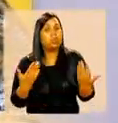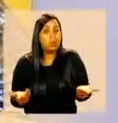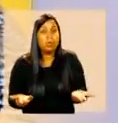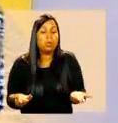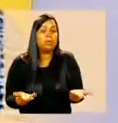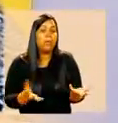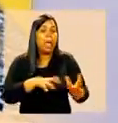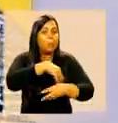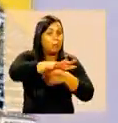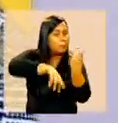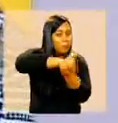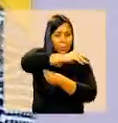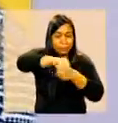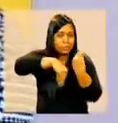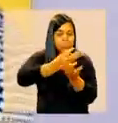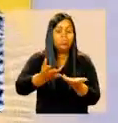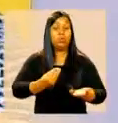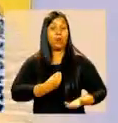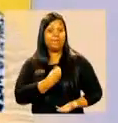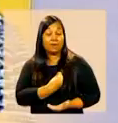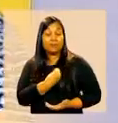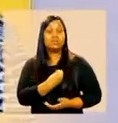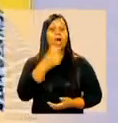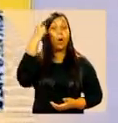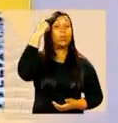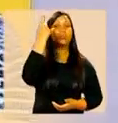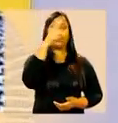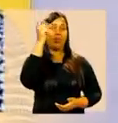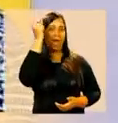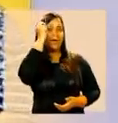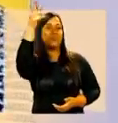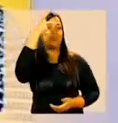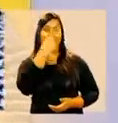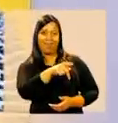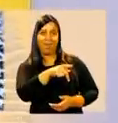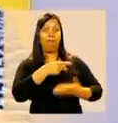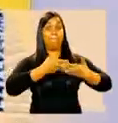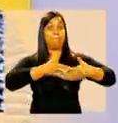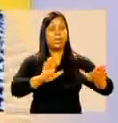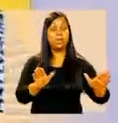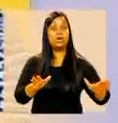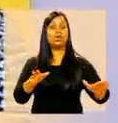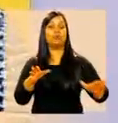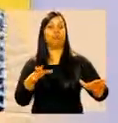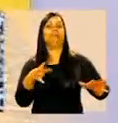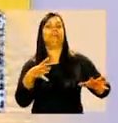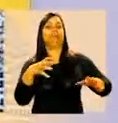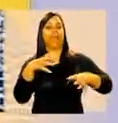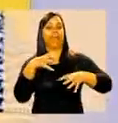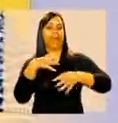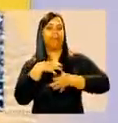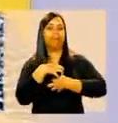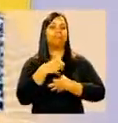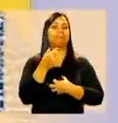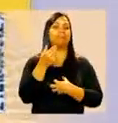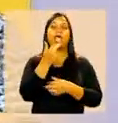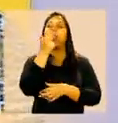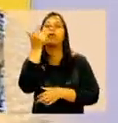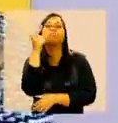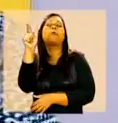um mix, né, de tudo, de vivenciar a cultura local, de estar muito aberto, sentir novos cheiros, né, ouvir outras